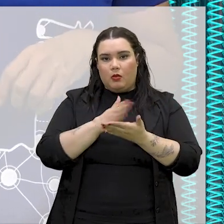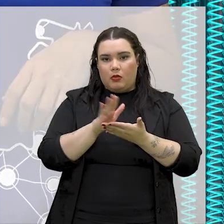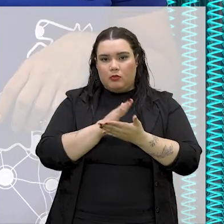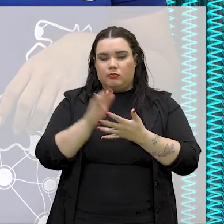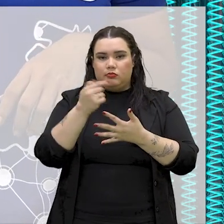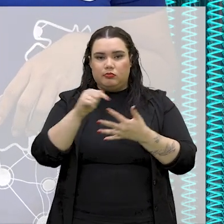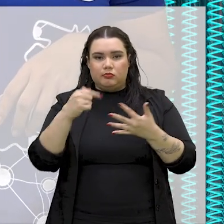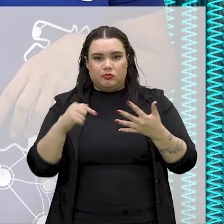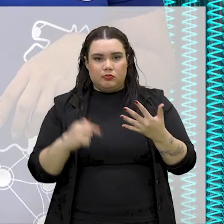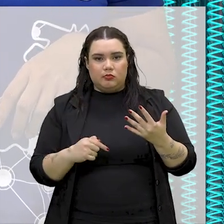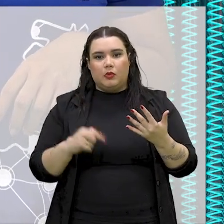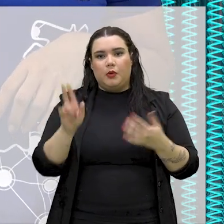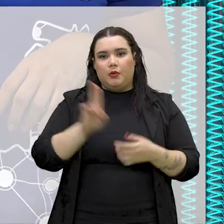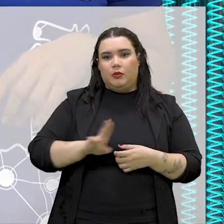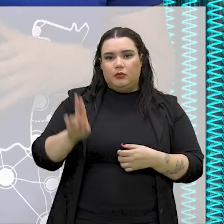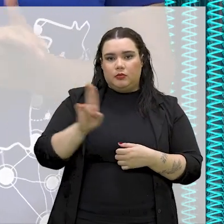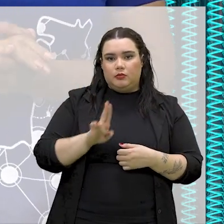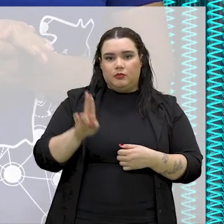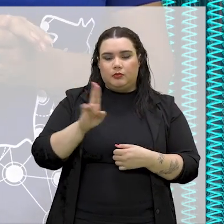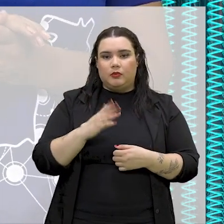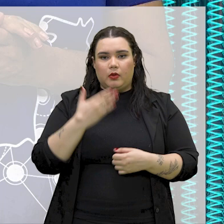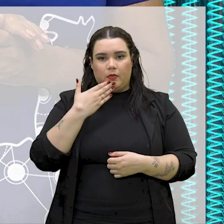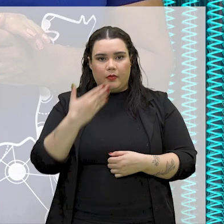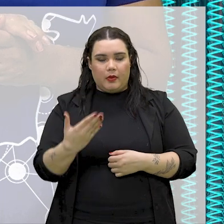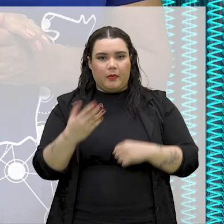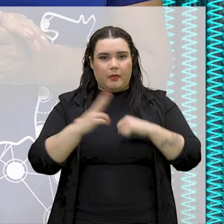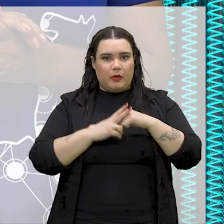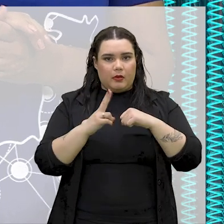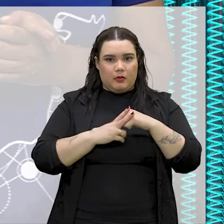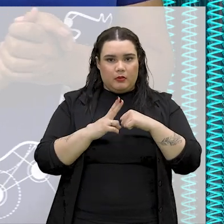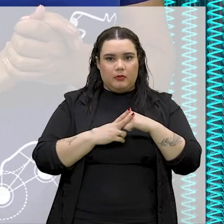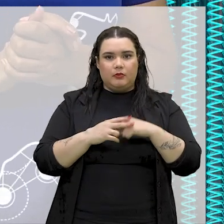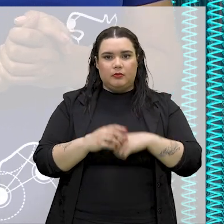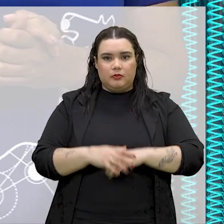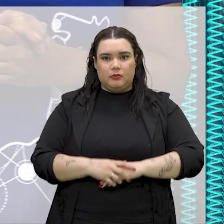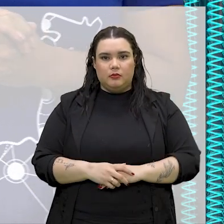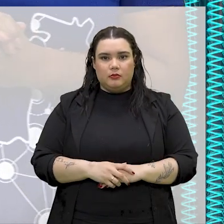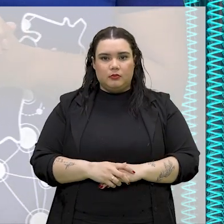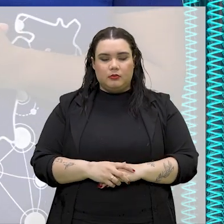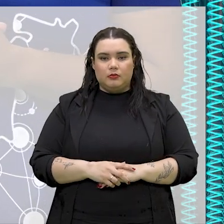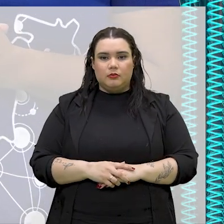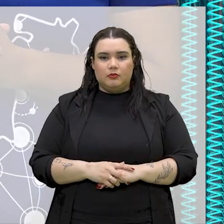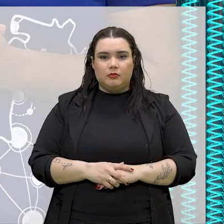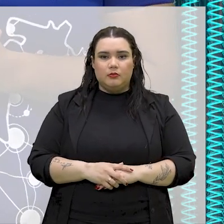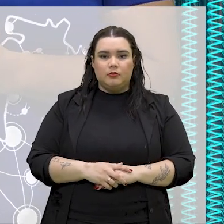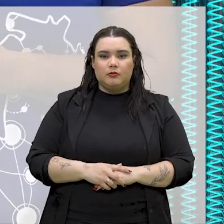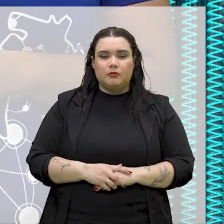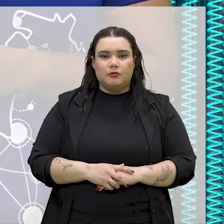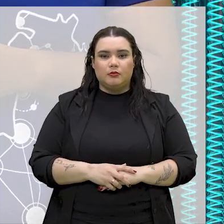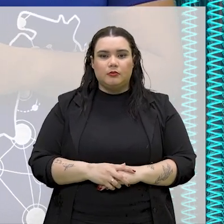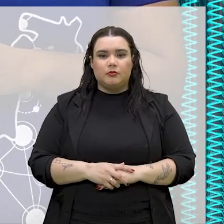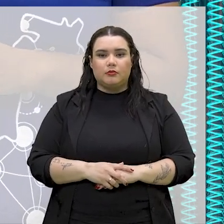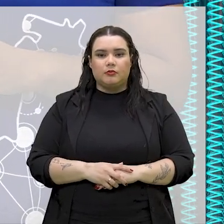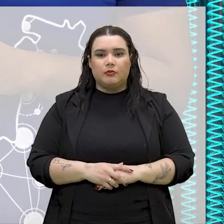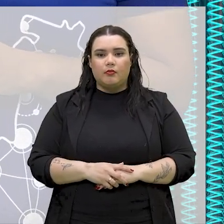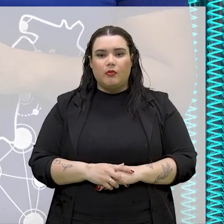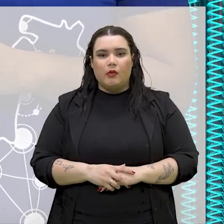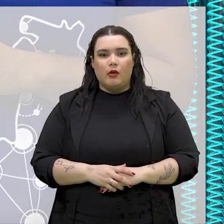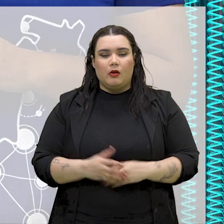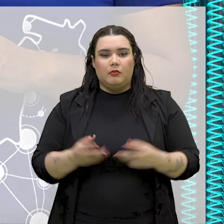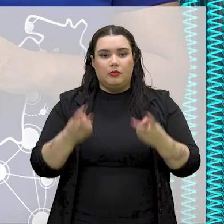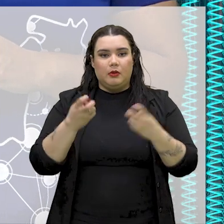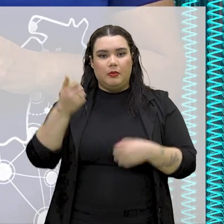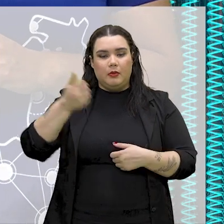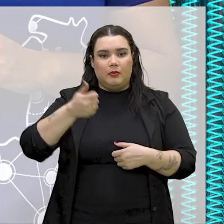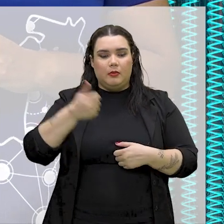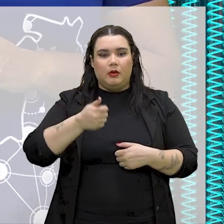situações também usando o modal can como requests. Requests são pedidos em inglês. Vejam que aqui no